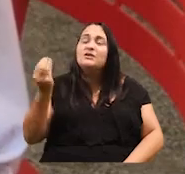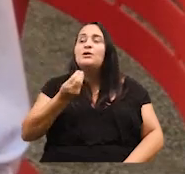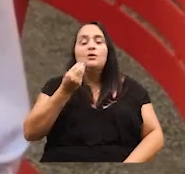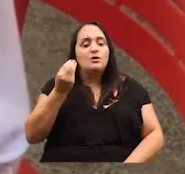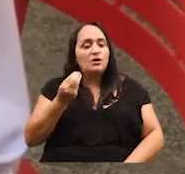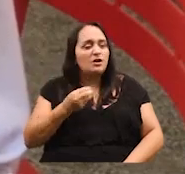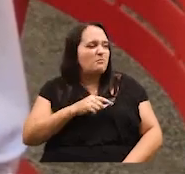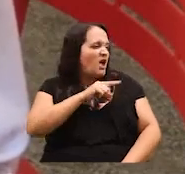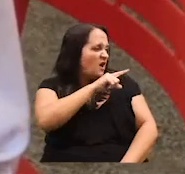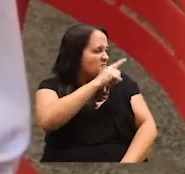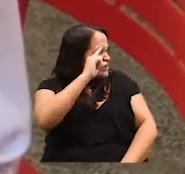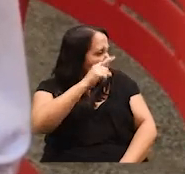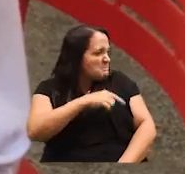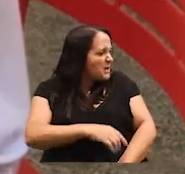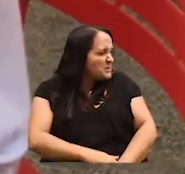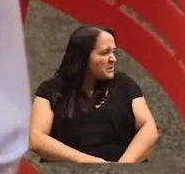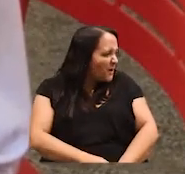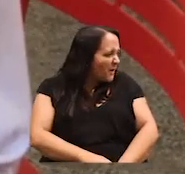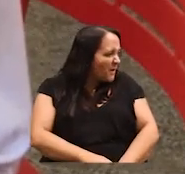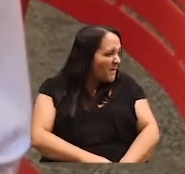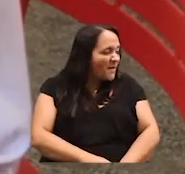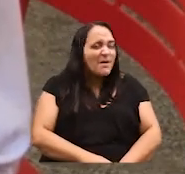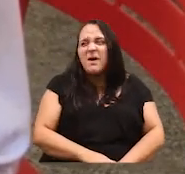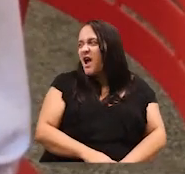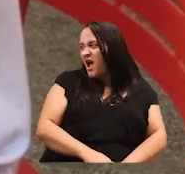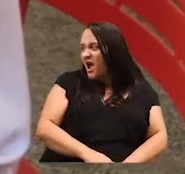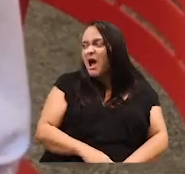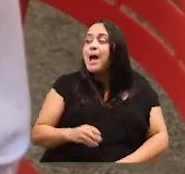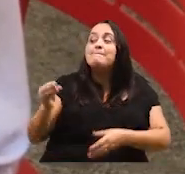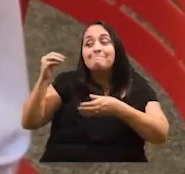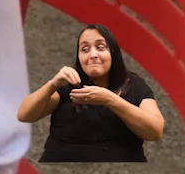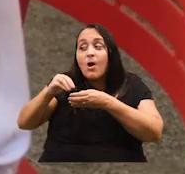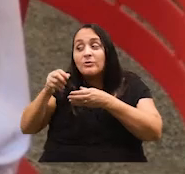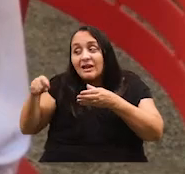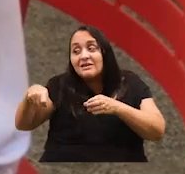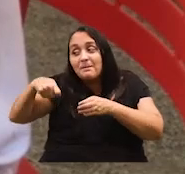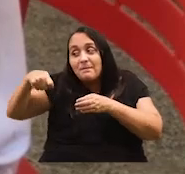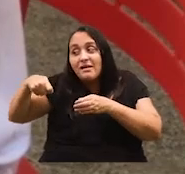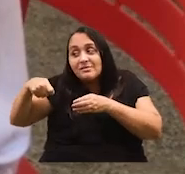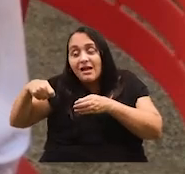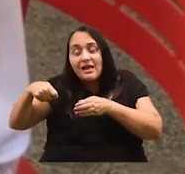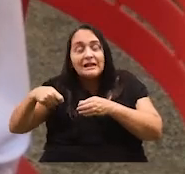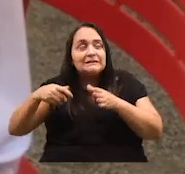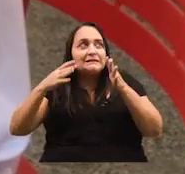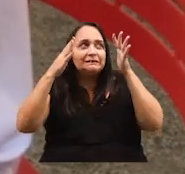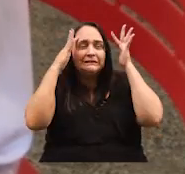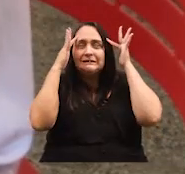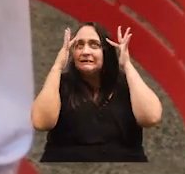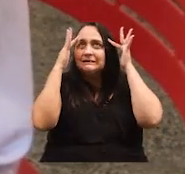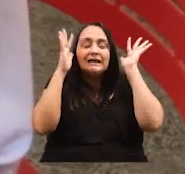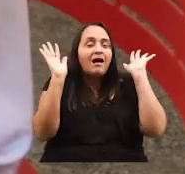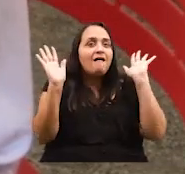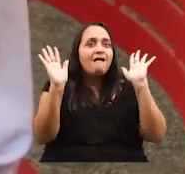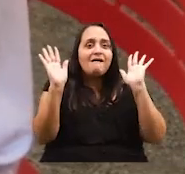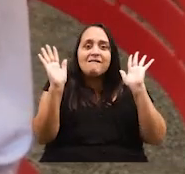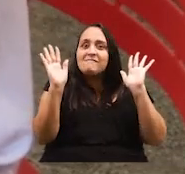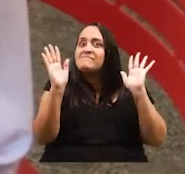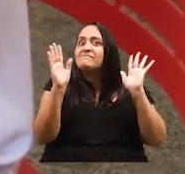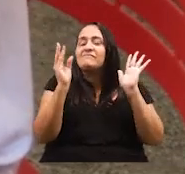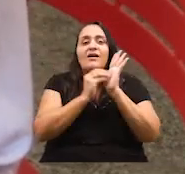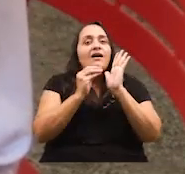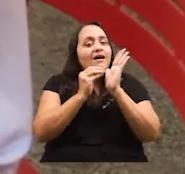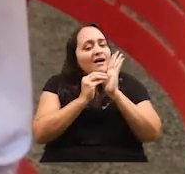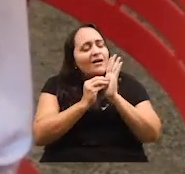Você É isso. Bota na panela. Sim, então faltou só essa informação. A gente acrescenta, porque a gente está